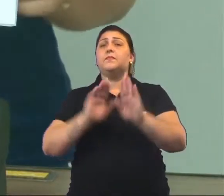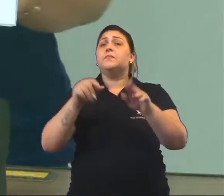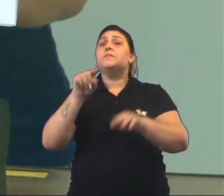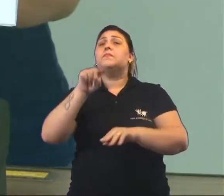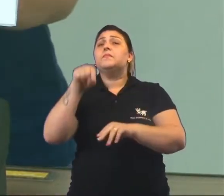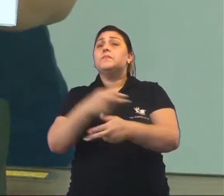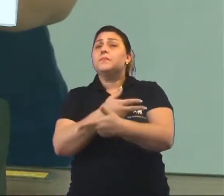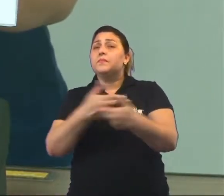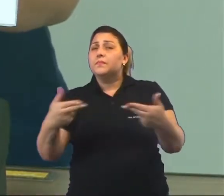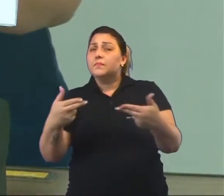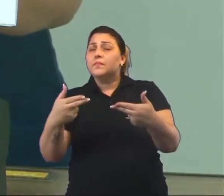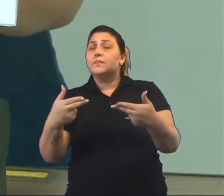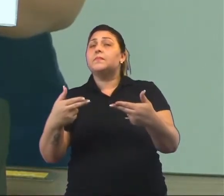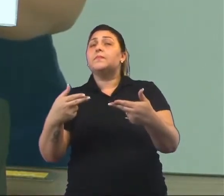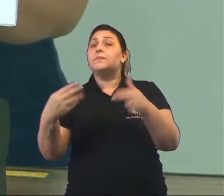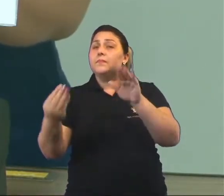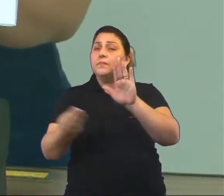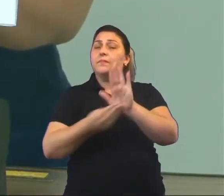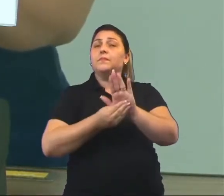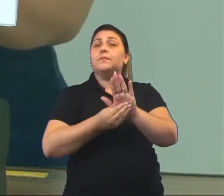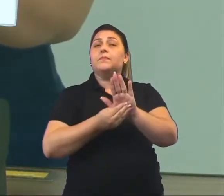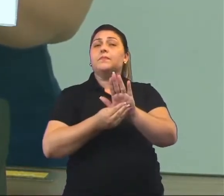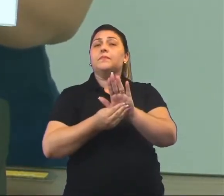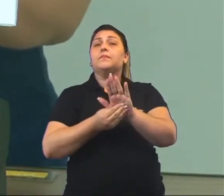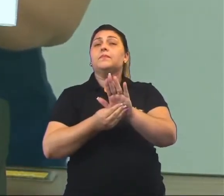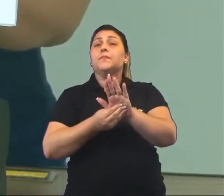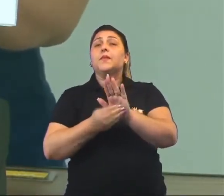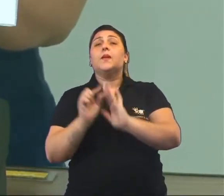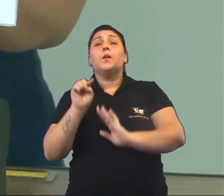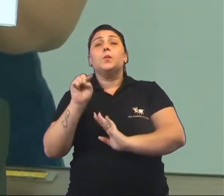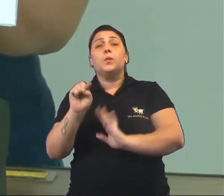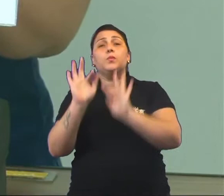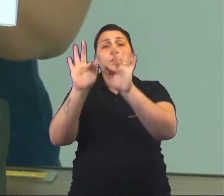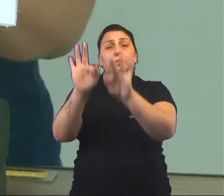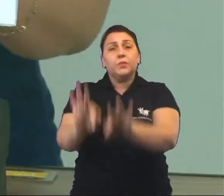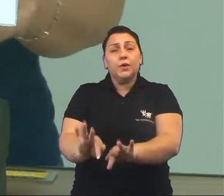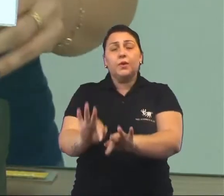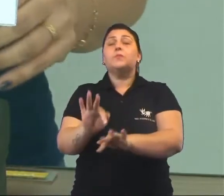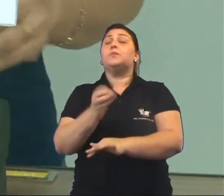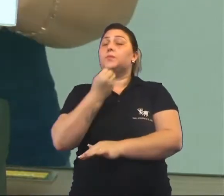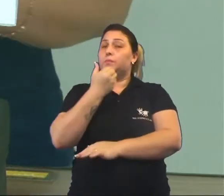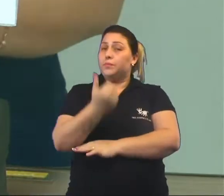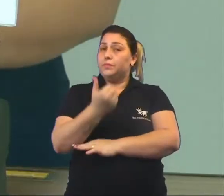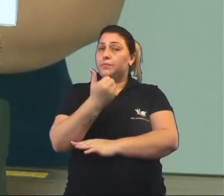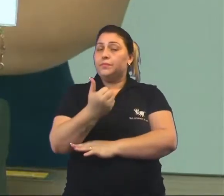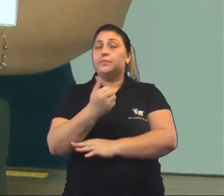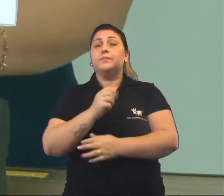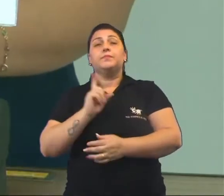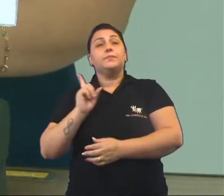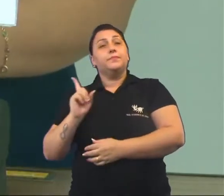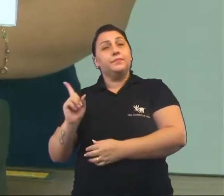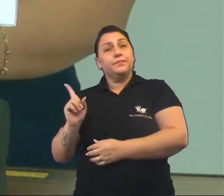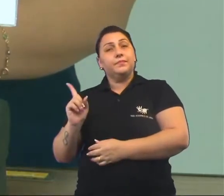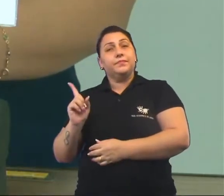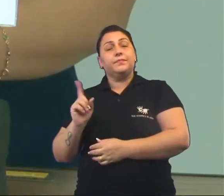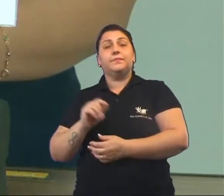pontuação é essa? Esse que eu acabei de colocar. É o ponto final, muito bem. E este